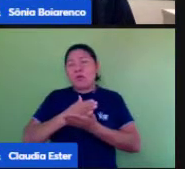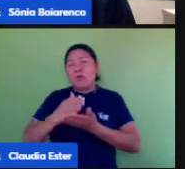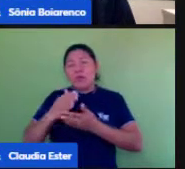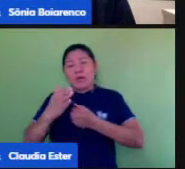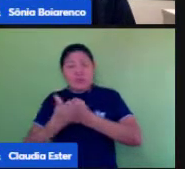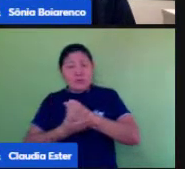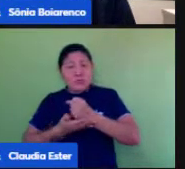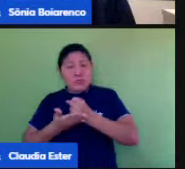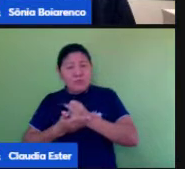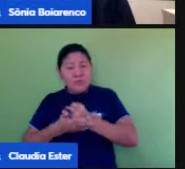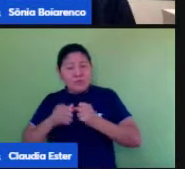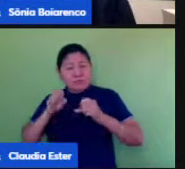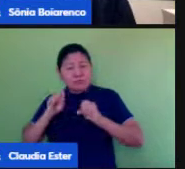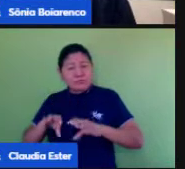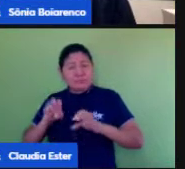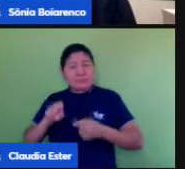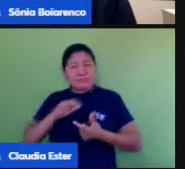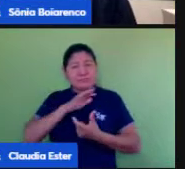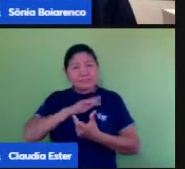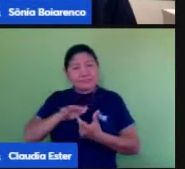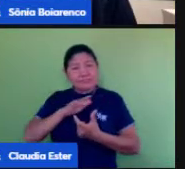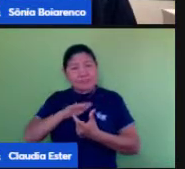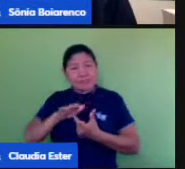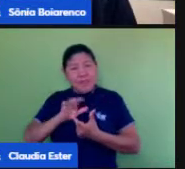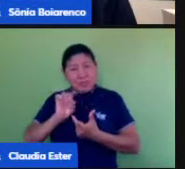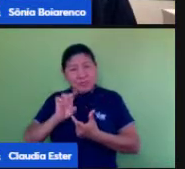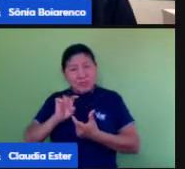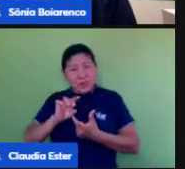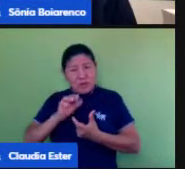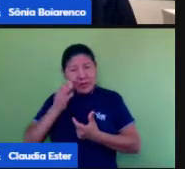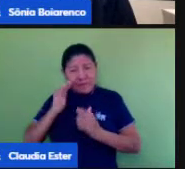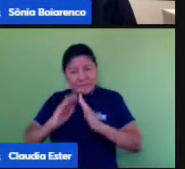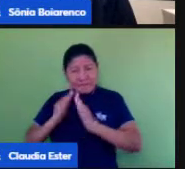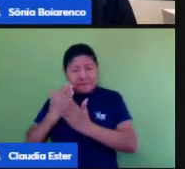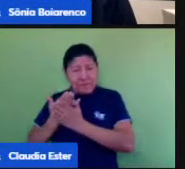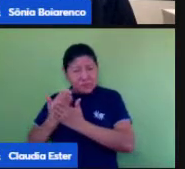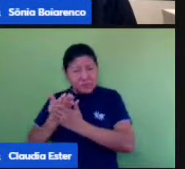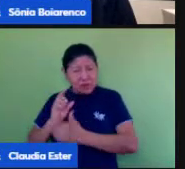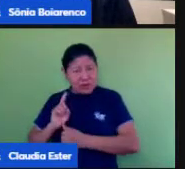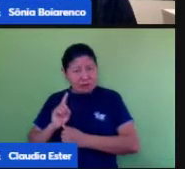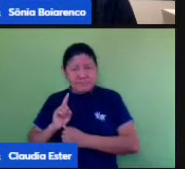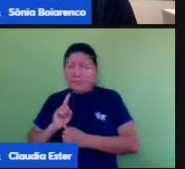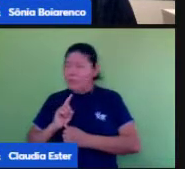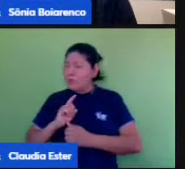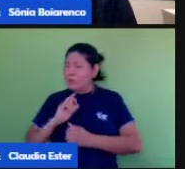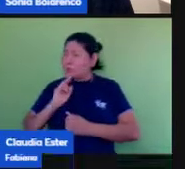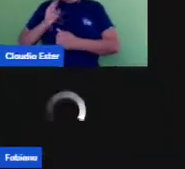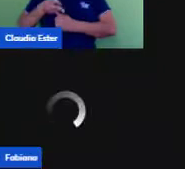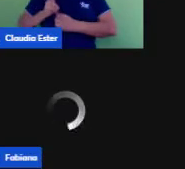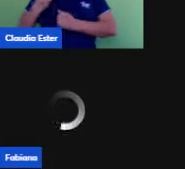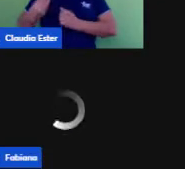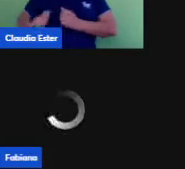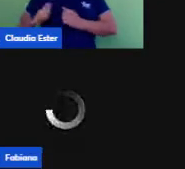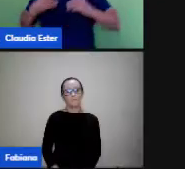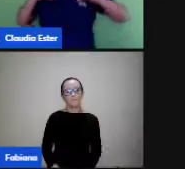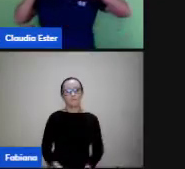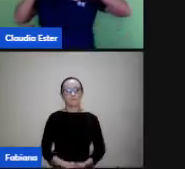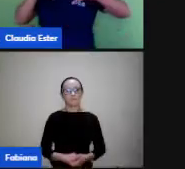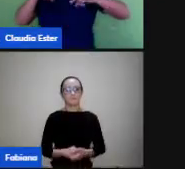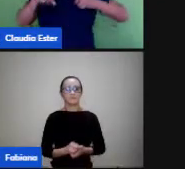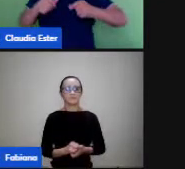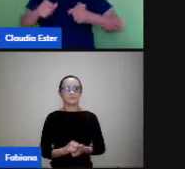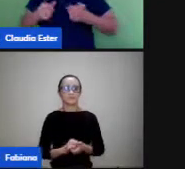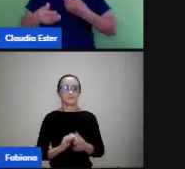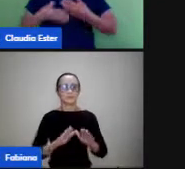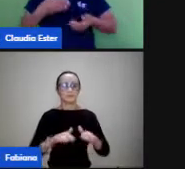da alfabetização, mas da nossa vida como um todo. Seja ela na vida na